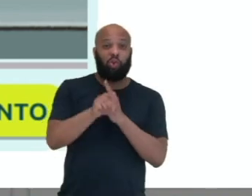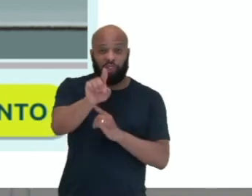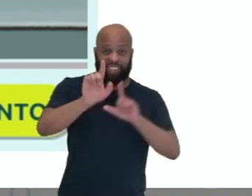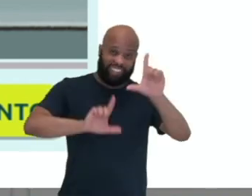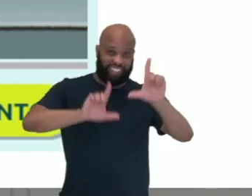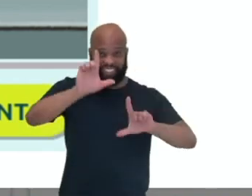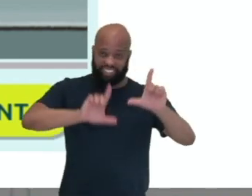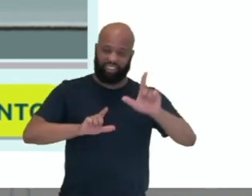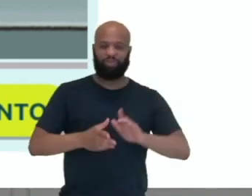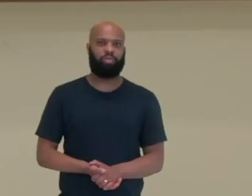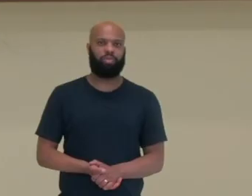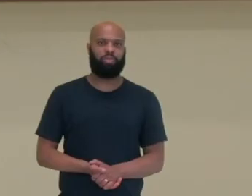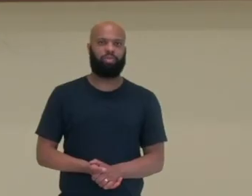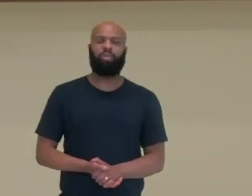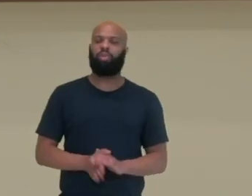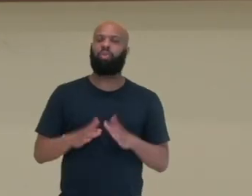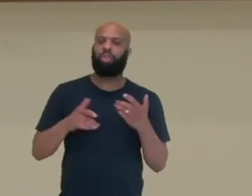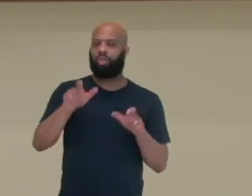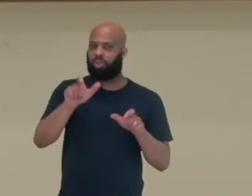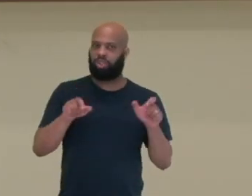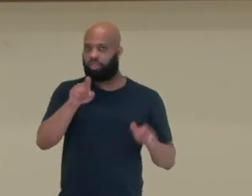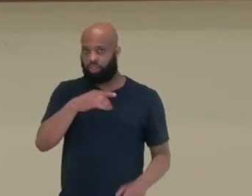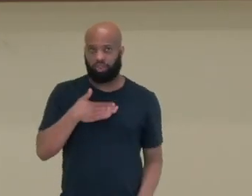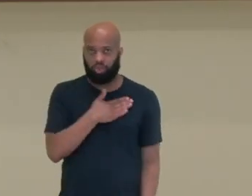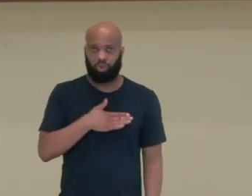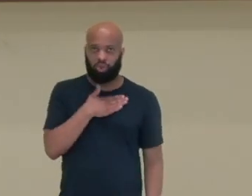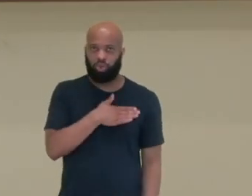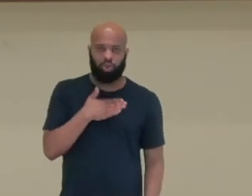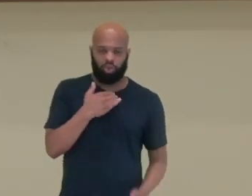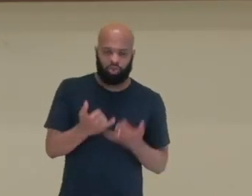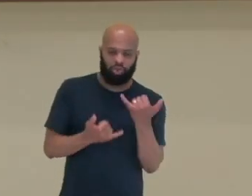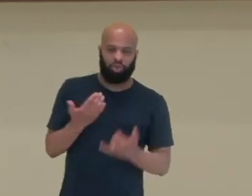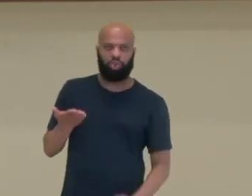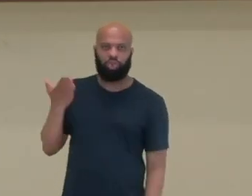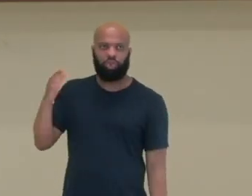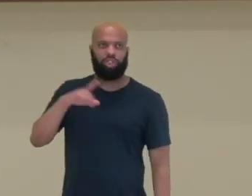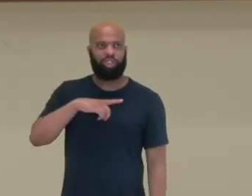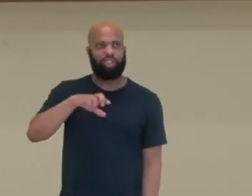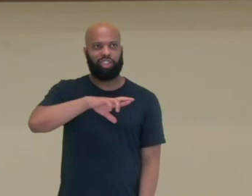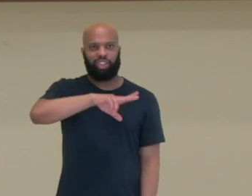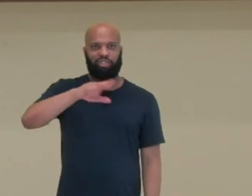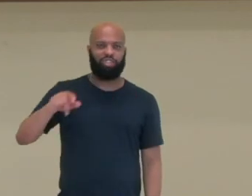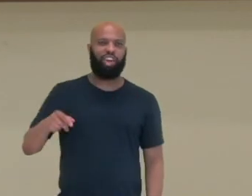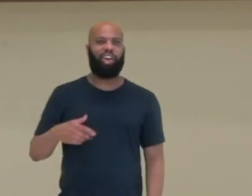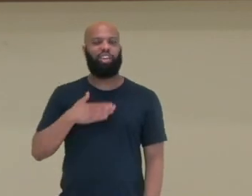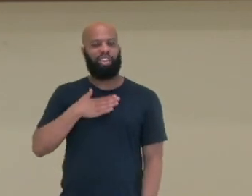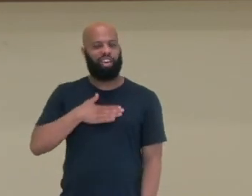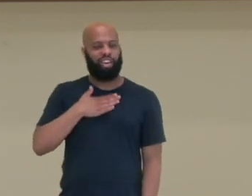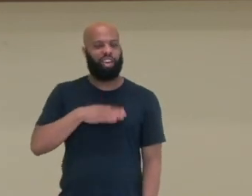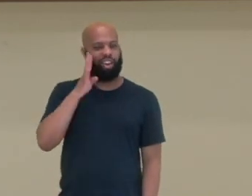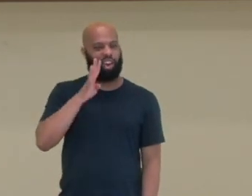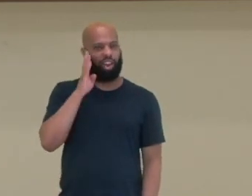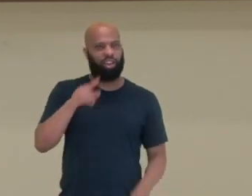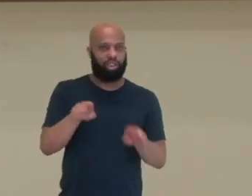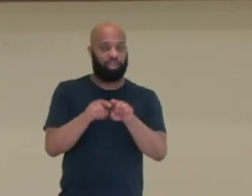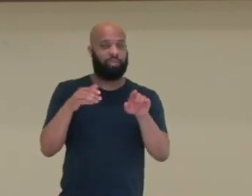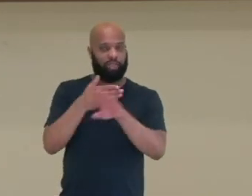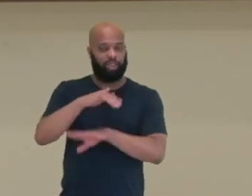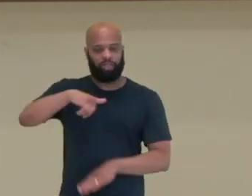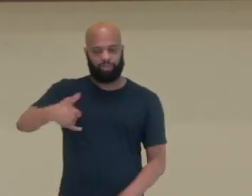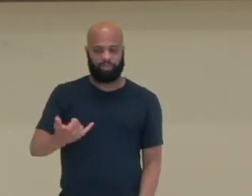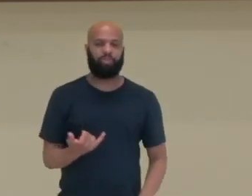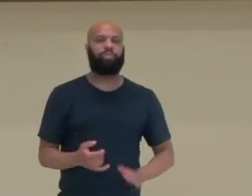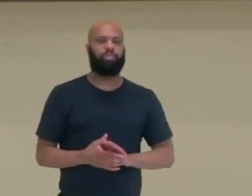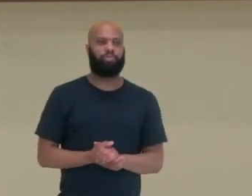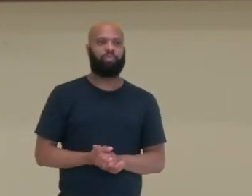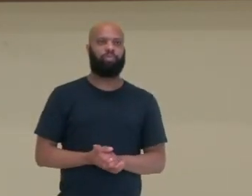telinha. E aí, pessoal, gostaram do jogo? Ah, lá tem vários bem divertidos, então não deixem de acessar, tá bom?